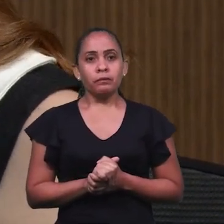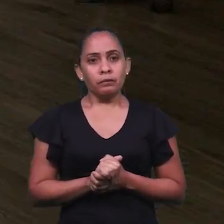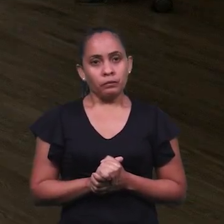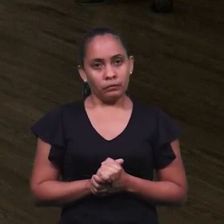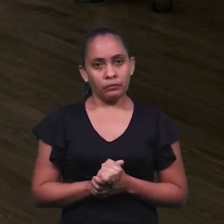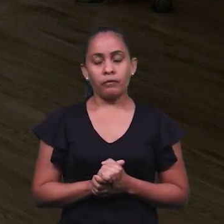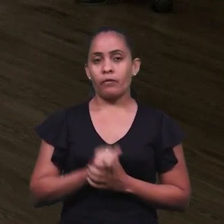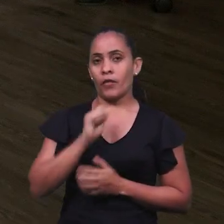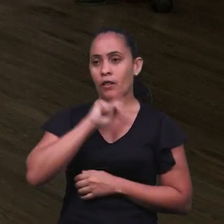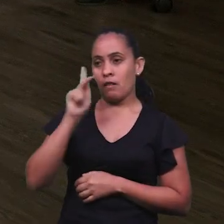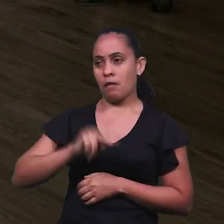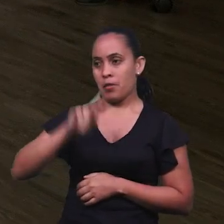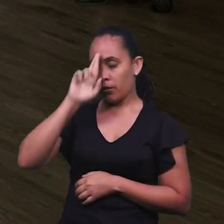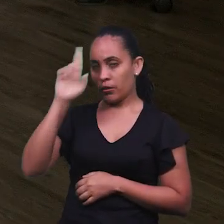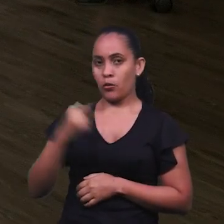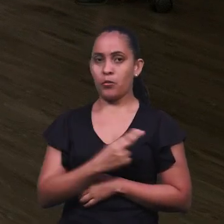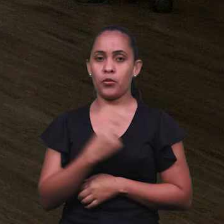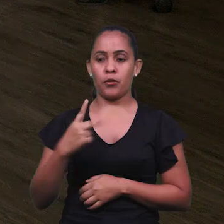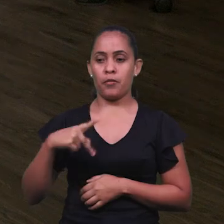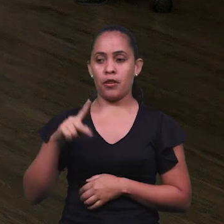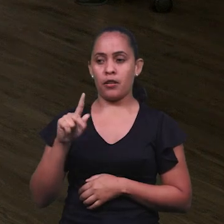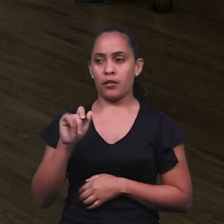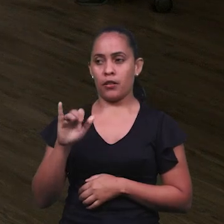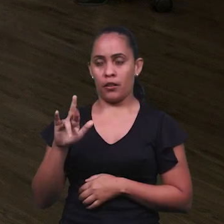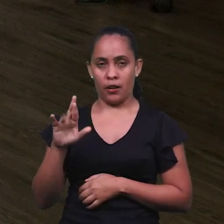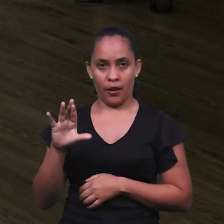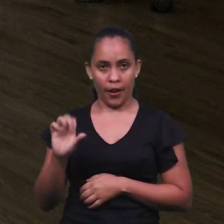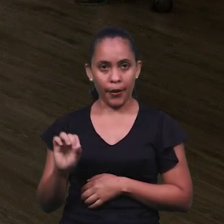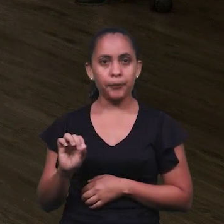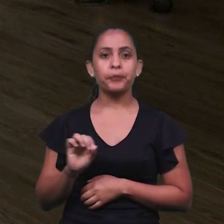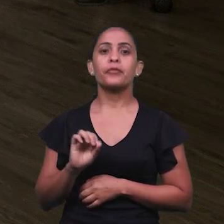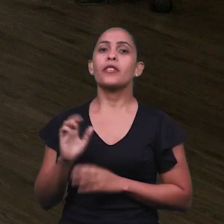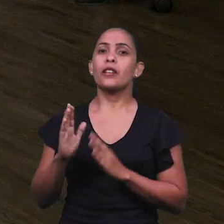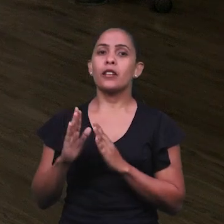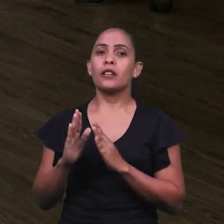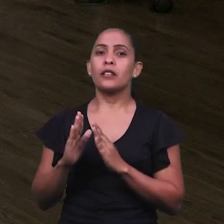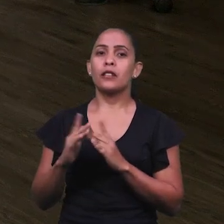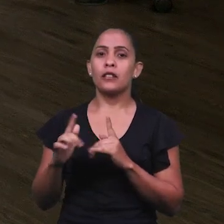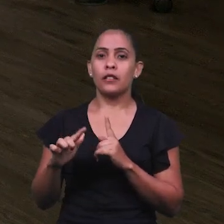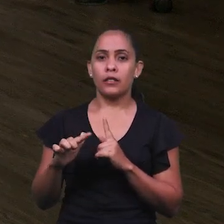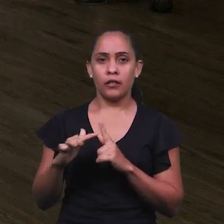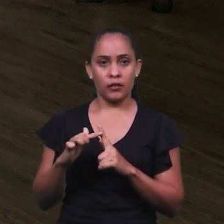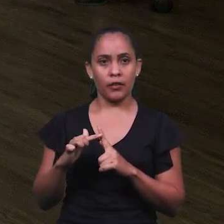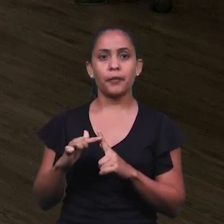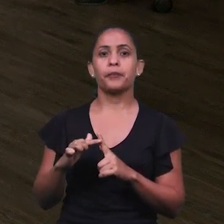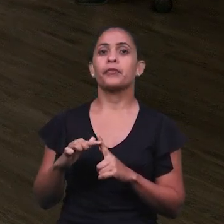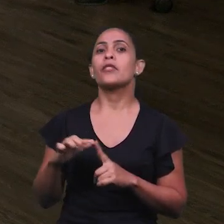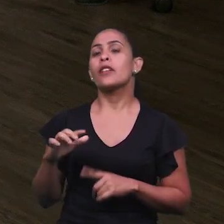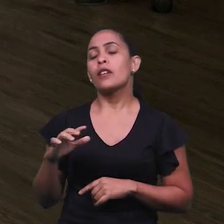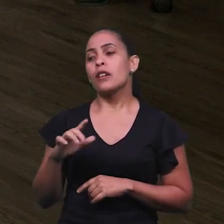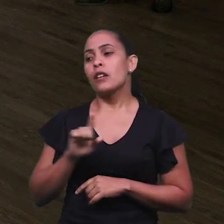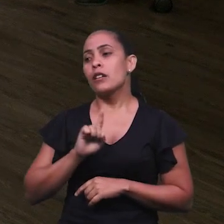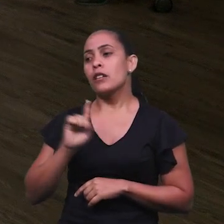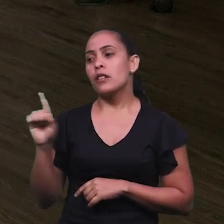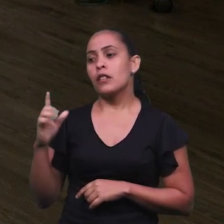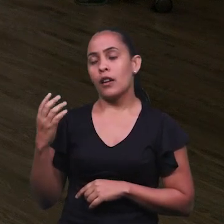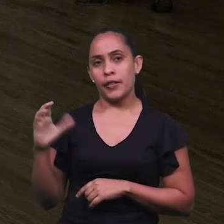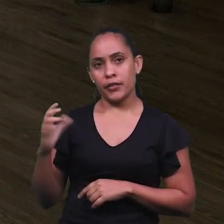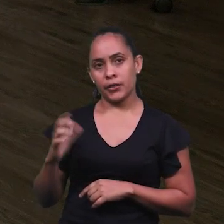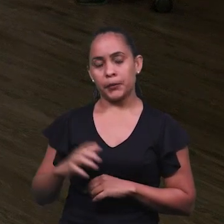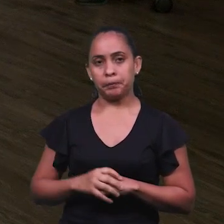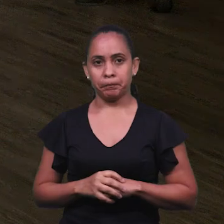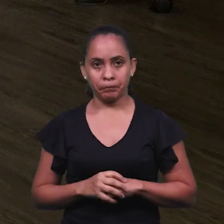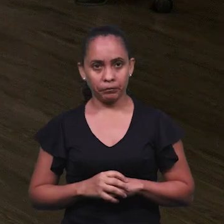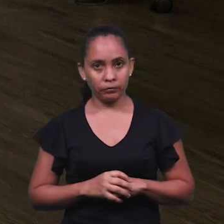Isso. A paz do Senhor, meu nome é Caio, eu sou da Igreja de Vários Reis, em Cariacica, do Ministério do Pastor Odaí. E minha pergunta